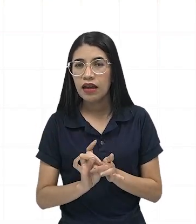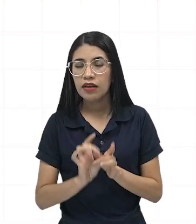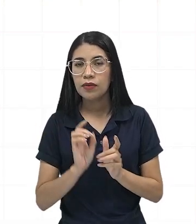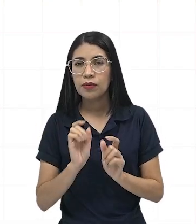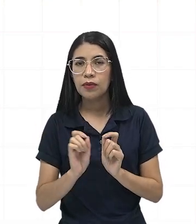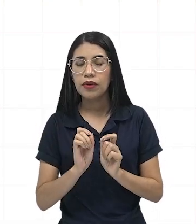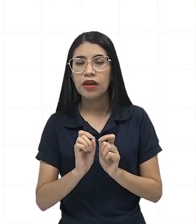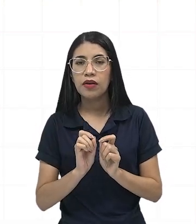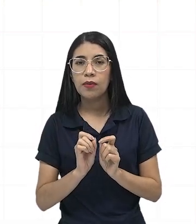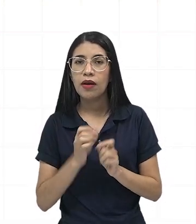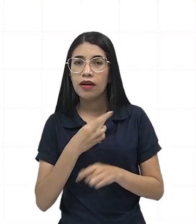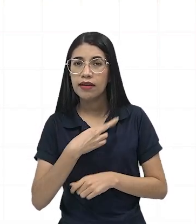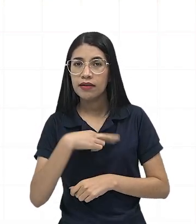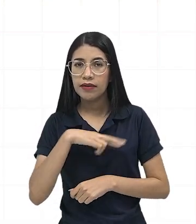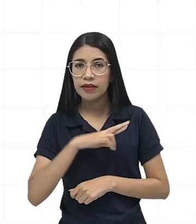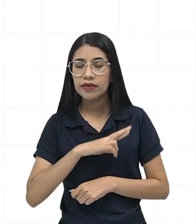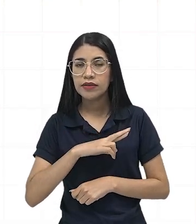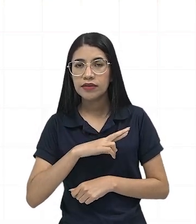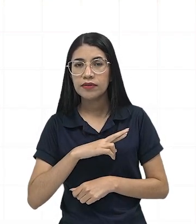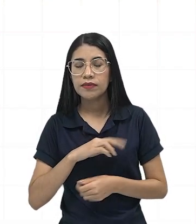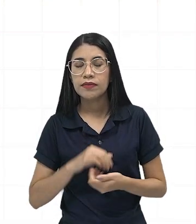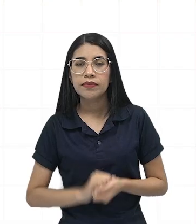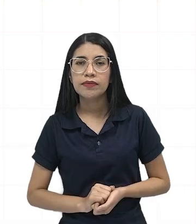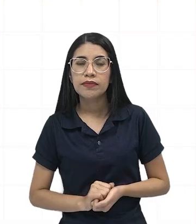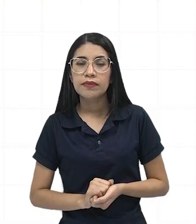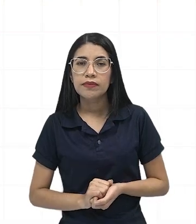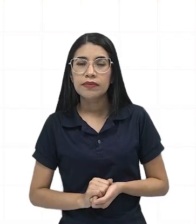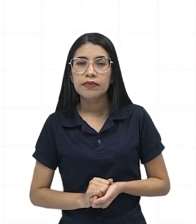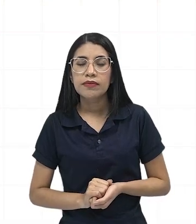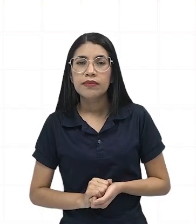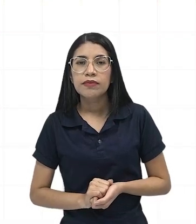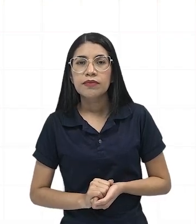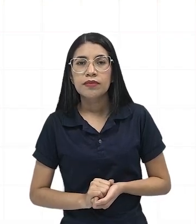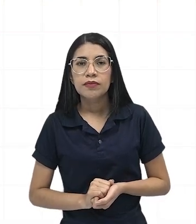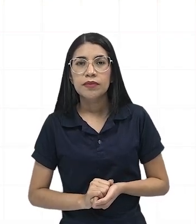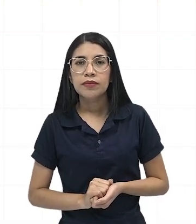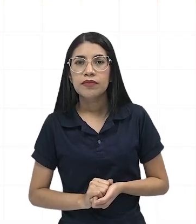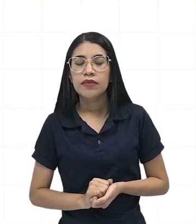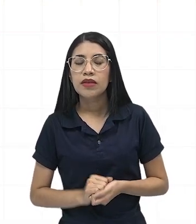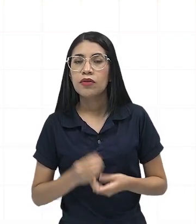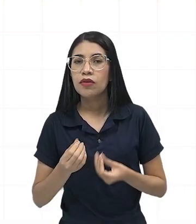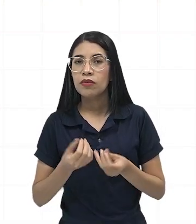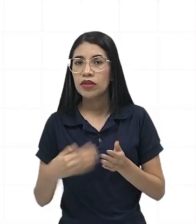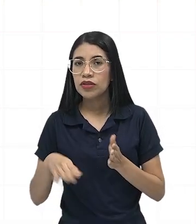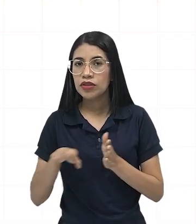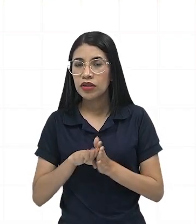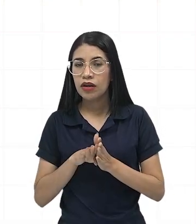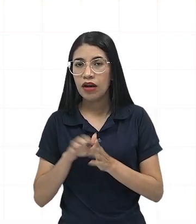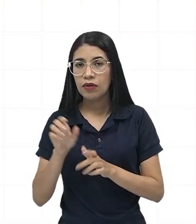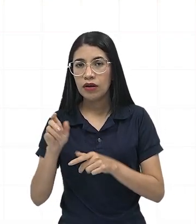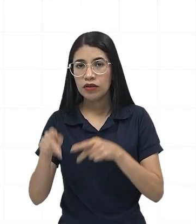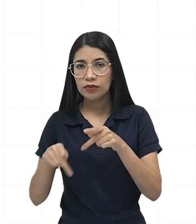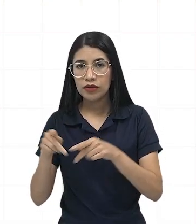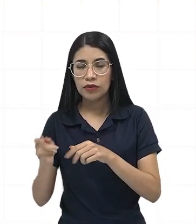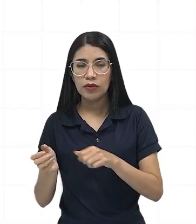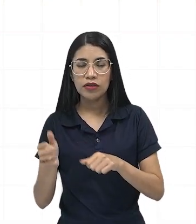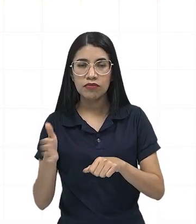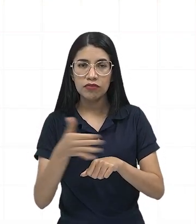aspecto religioso, tá bom? Então, deixa eu falar para vocês a respeito da chegada dos colonos, tá?